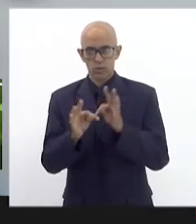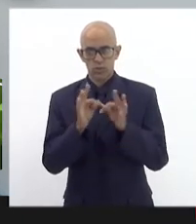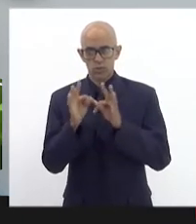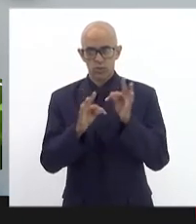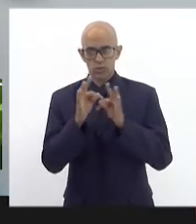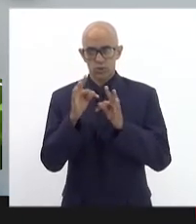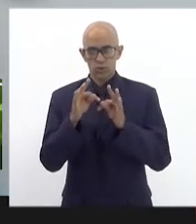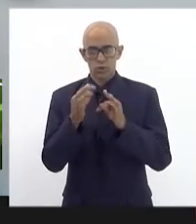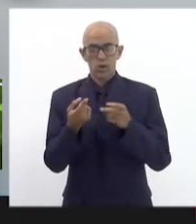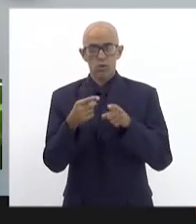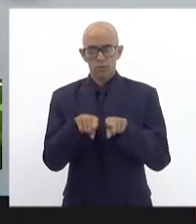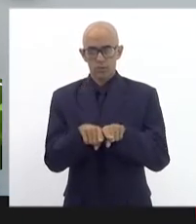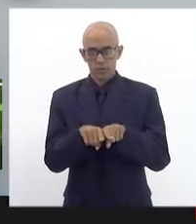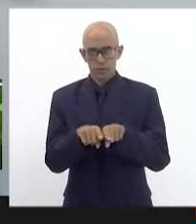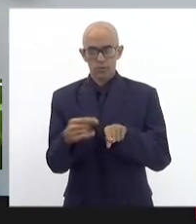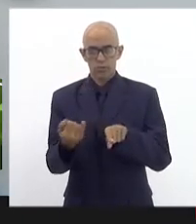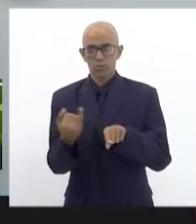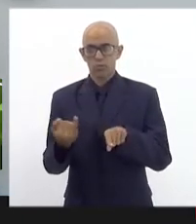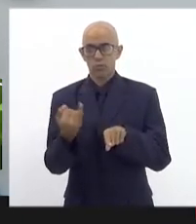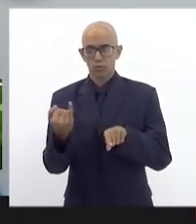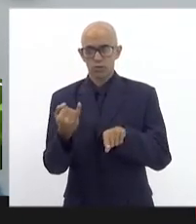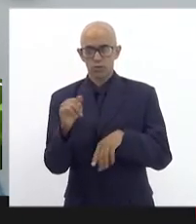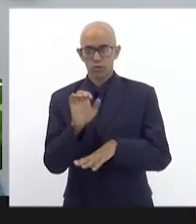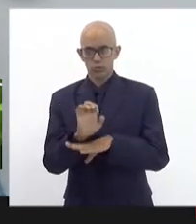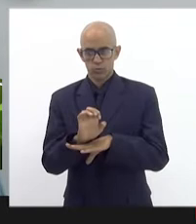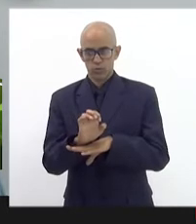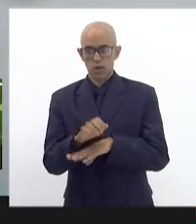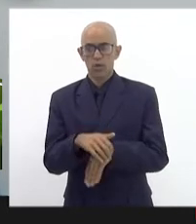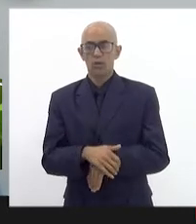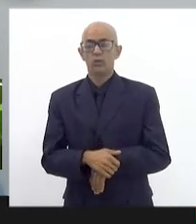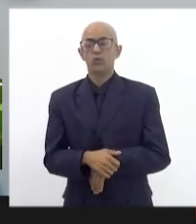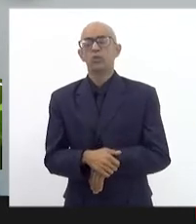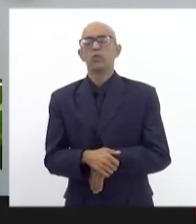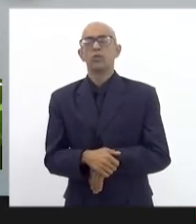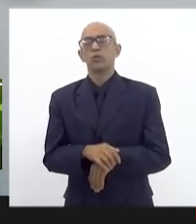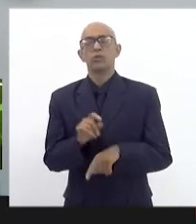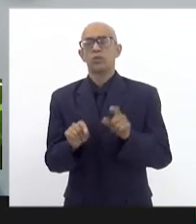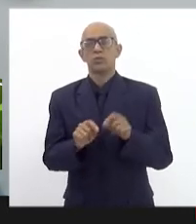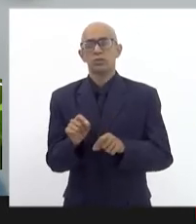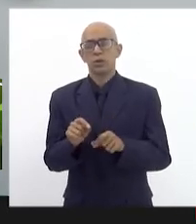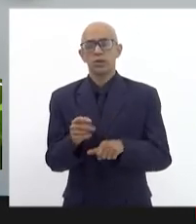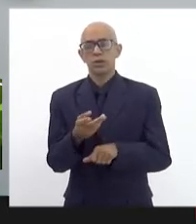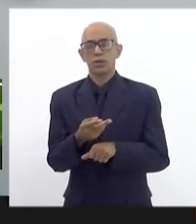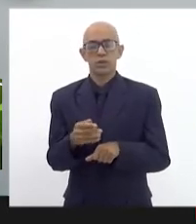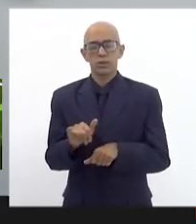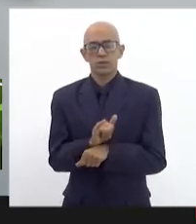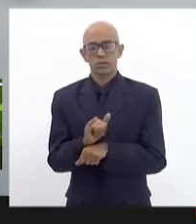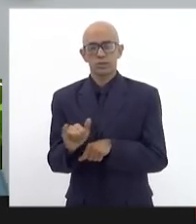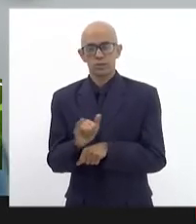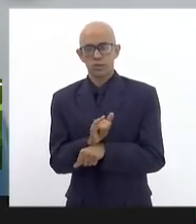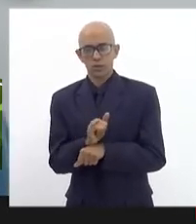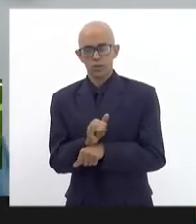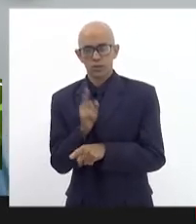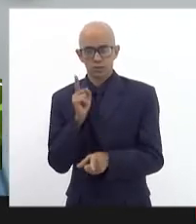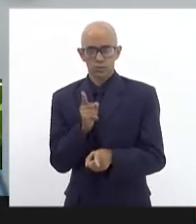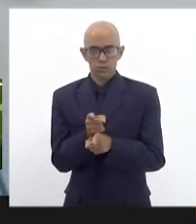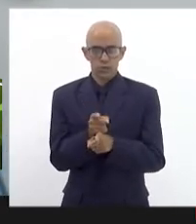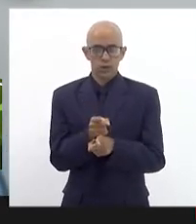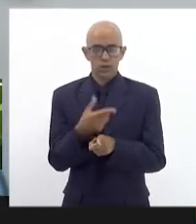parceira importante no Estado, né, nessa busca de saídas, né, para essa crise que a